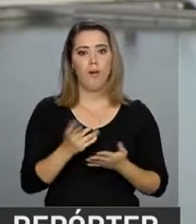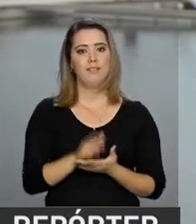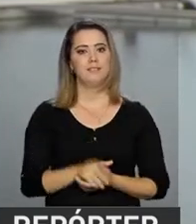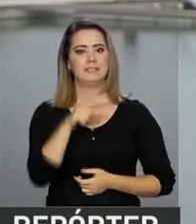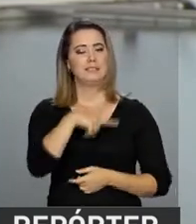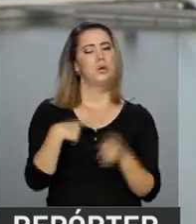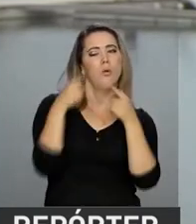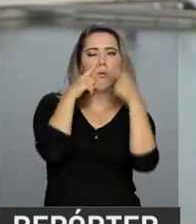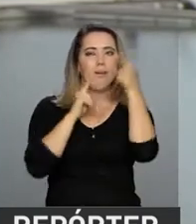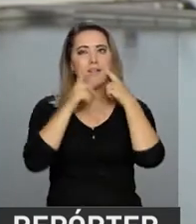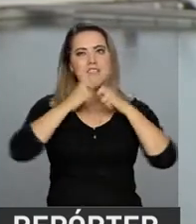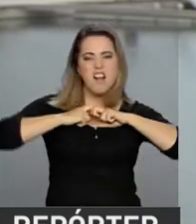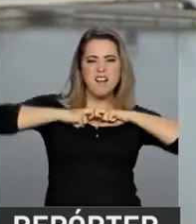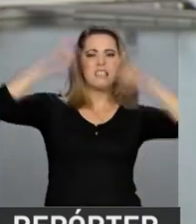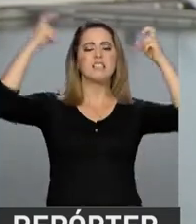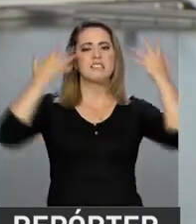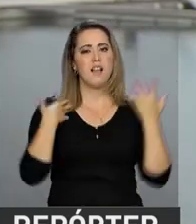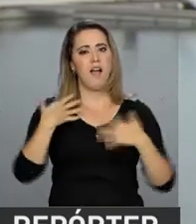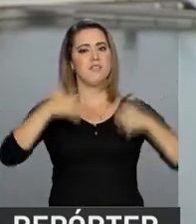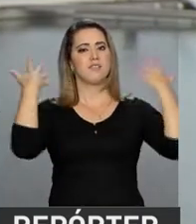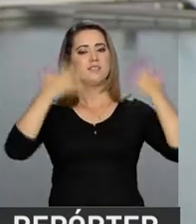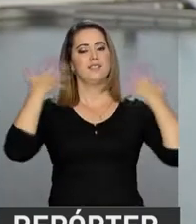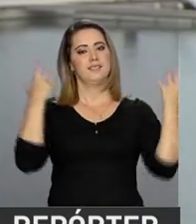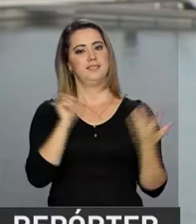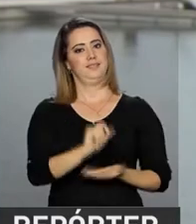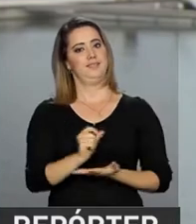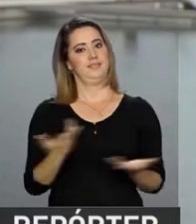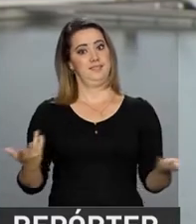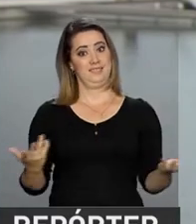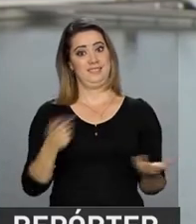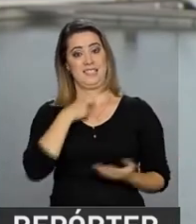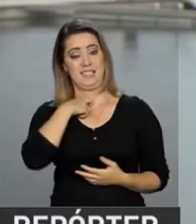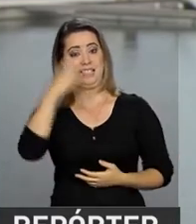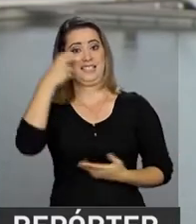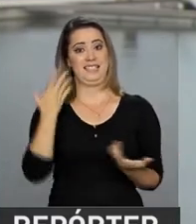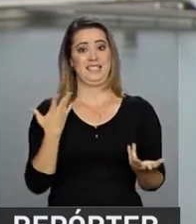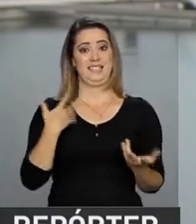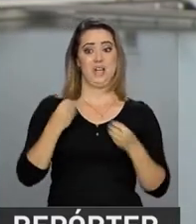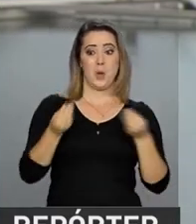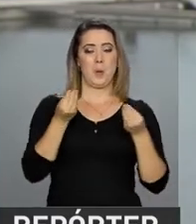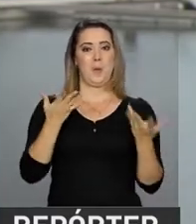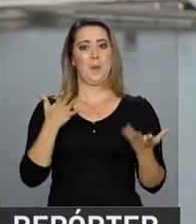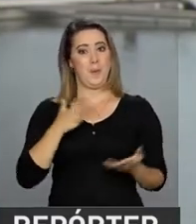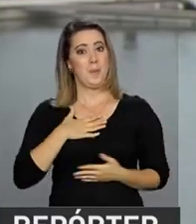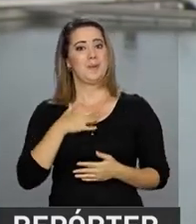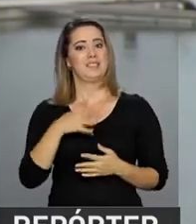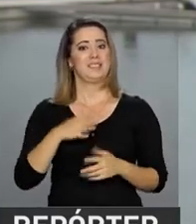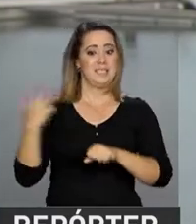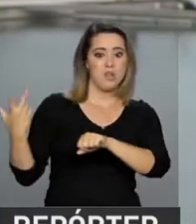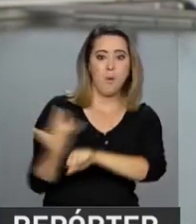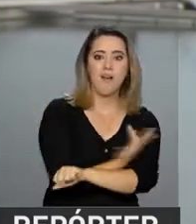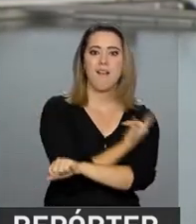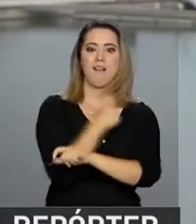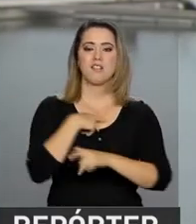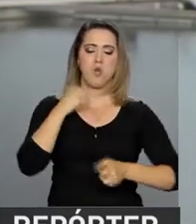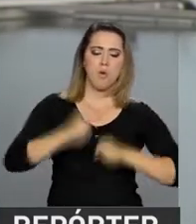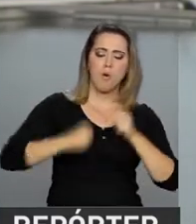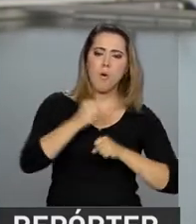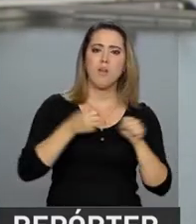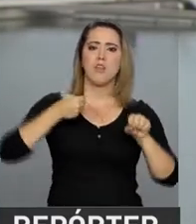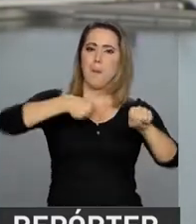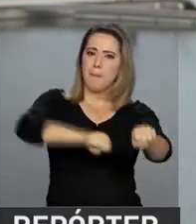hora eu chorava eu gritava de aletria e 8ª o coxa é eu fiquei tão desesperado que o